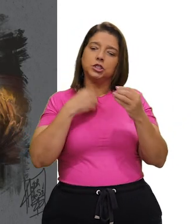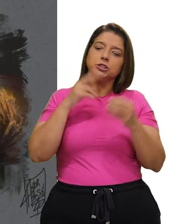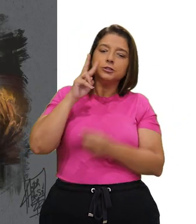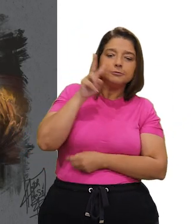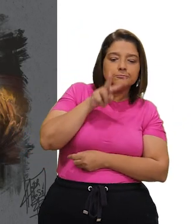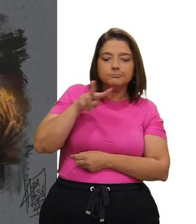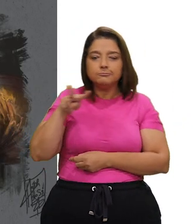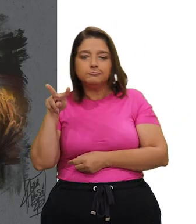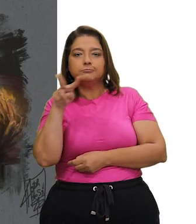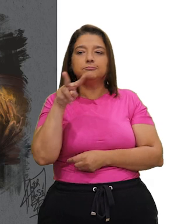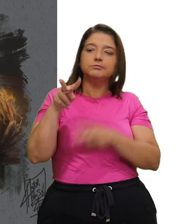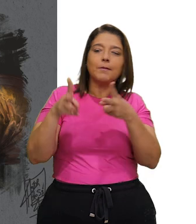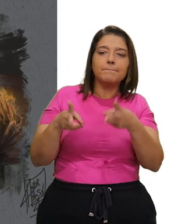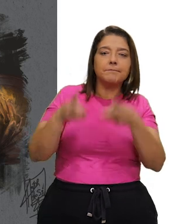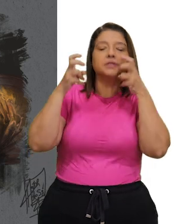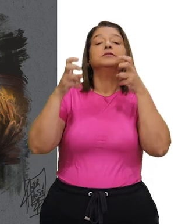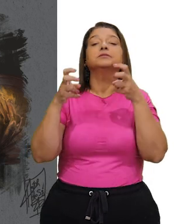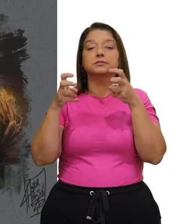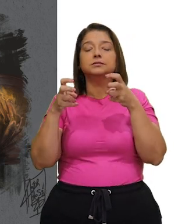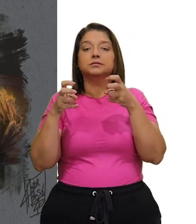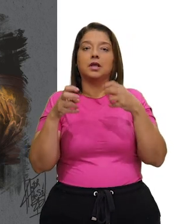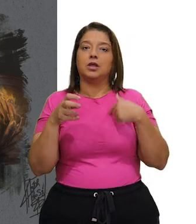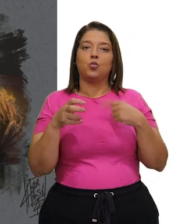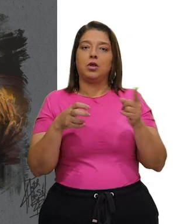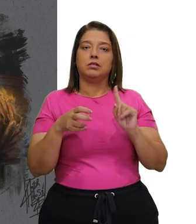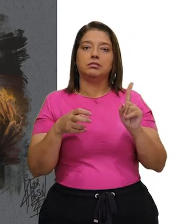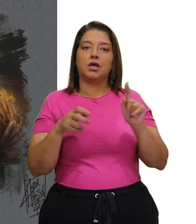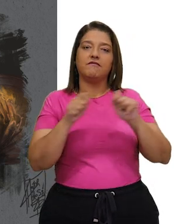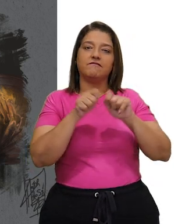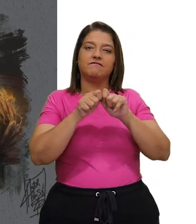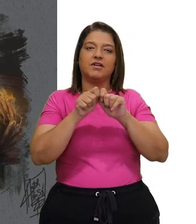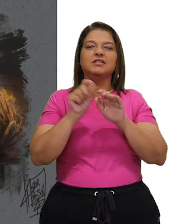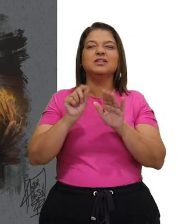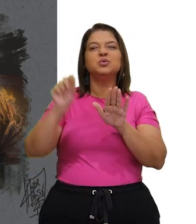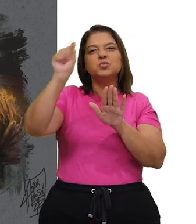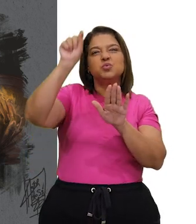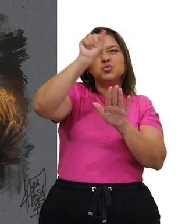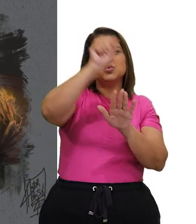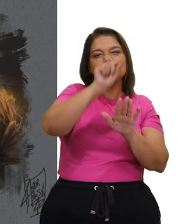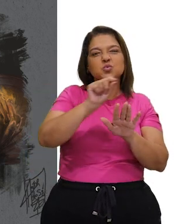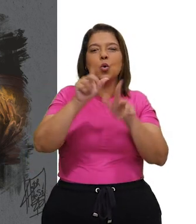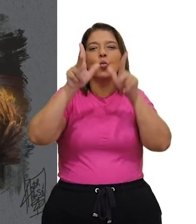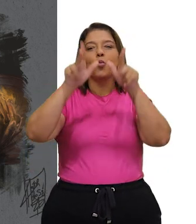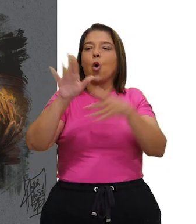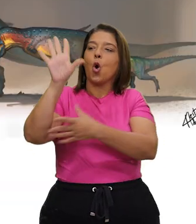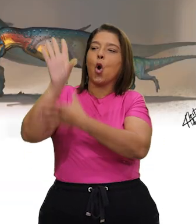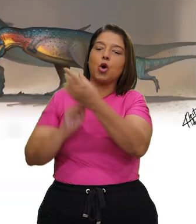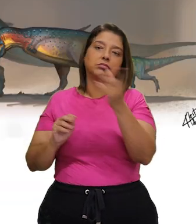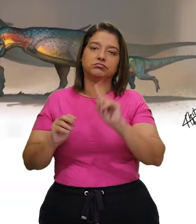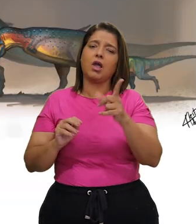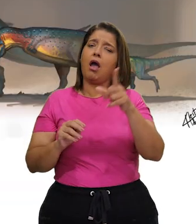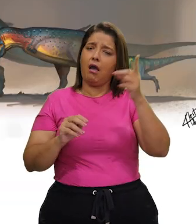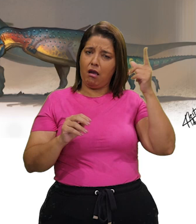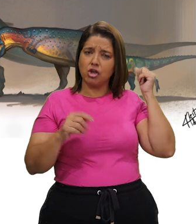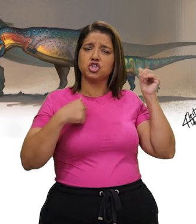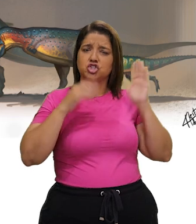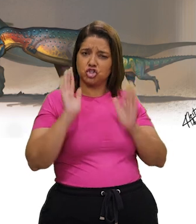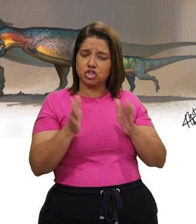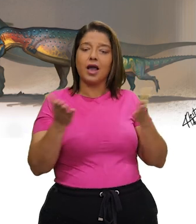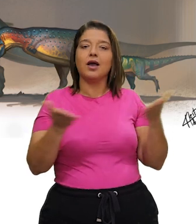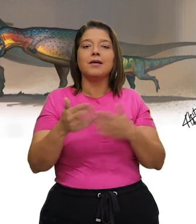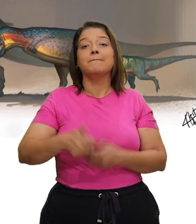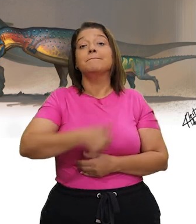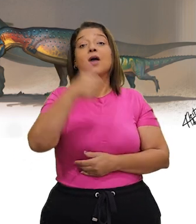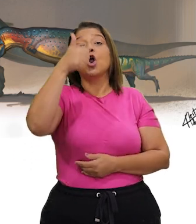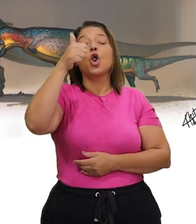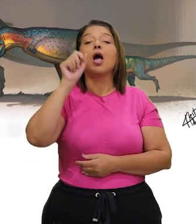imagem então eu não Contorno por cima eu já fiz isso antes mas a melhor coisa é a gente tentar fazer um desenho de observação porque